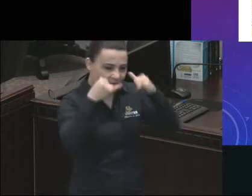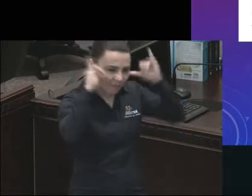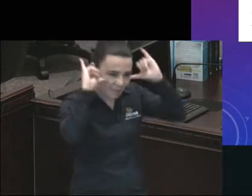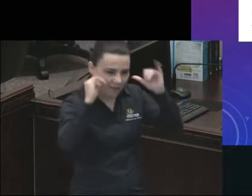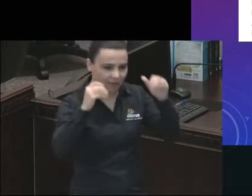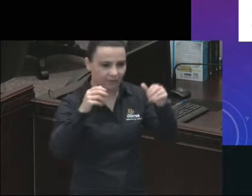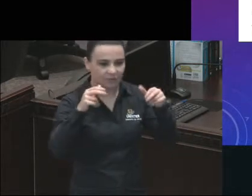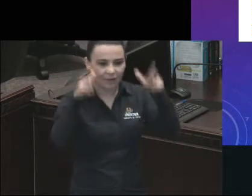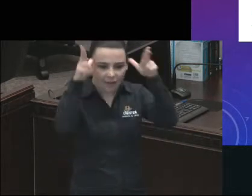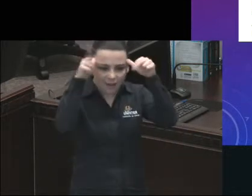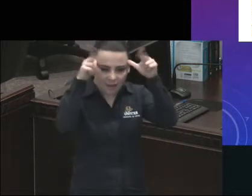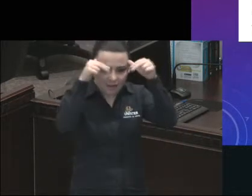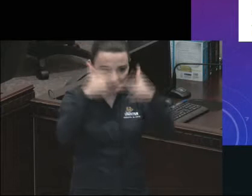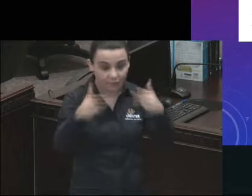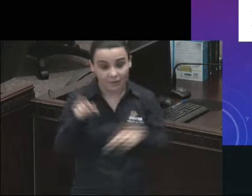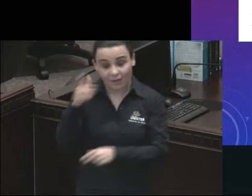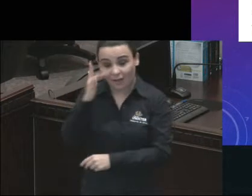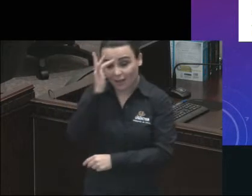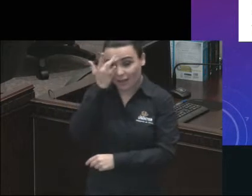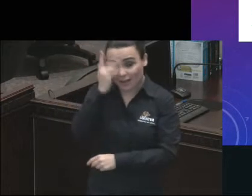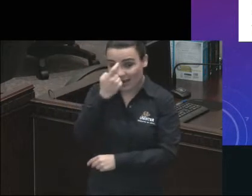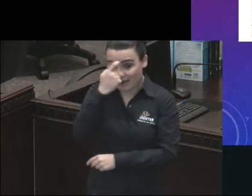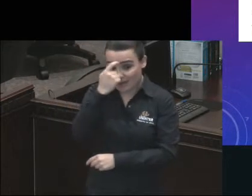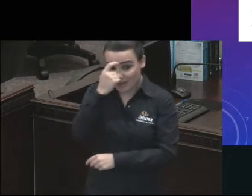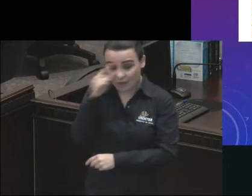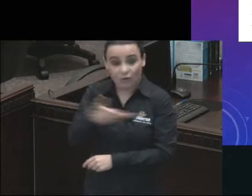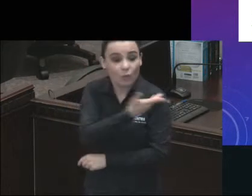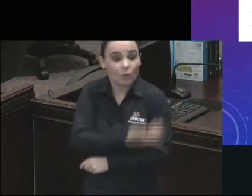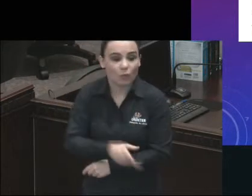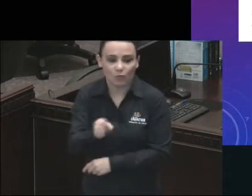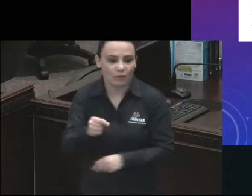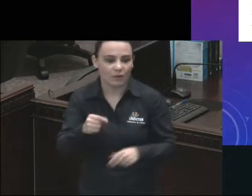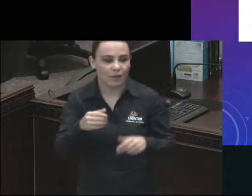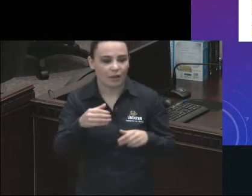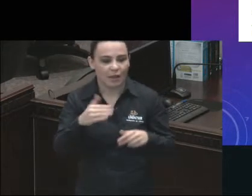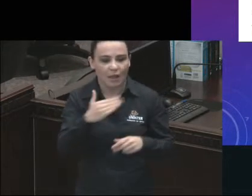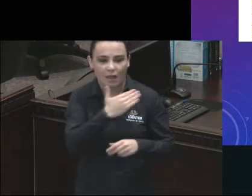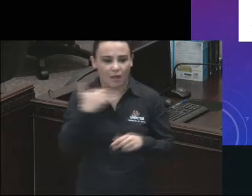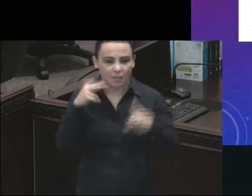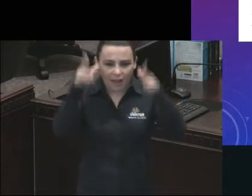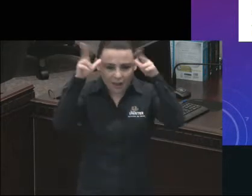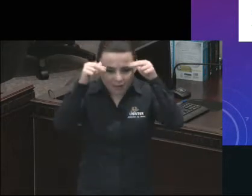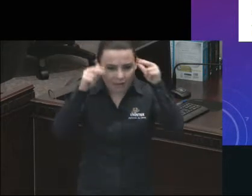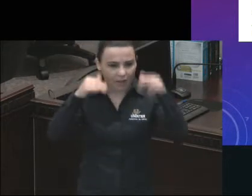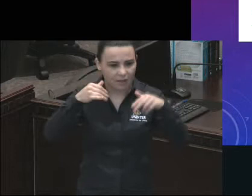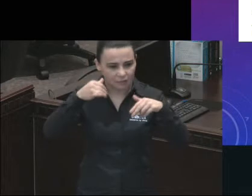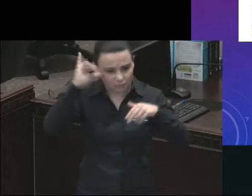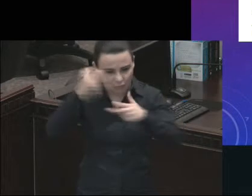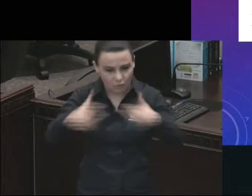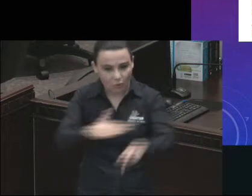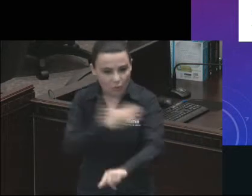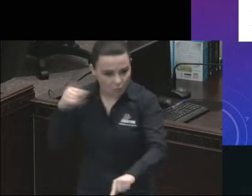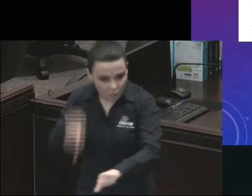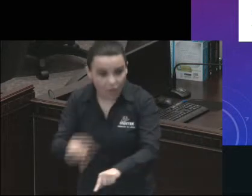e na Índia tem-se o costume de não enterrar esses animais. Então, esses animais, os abutres vinham, começavam a